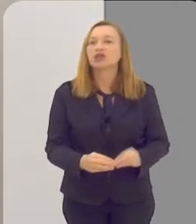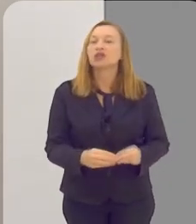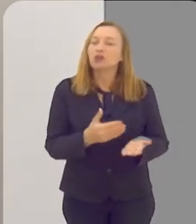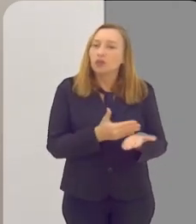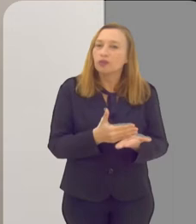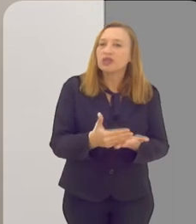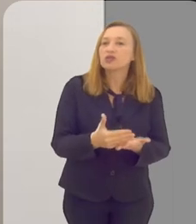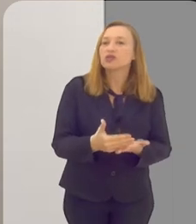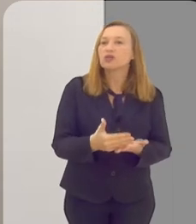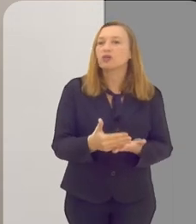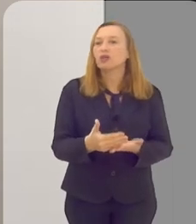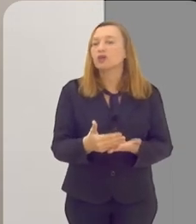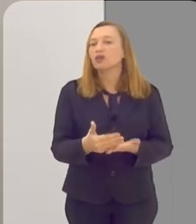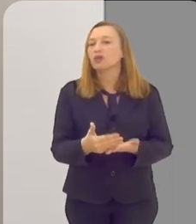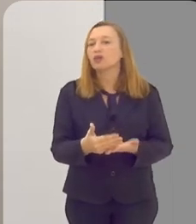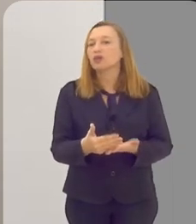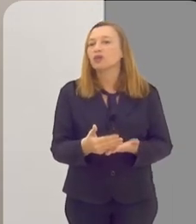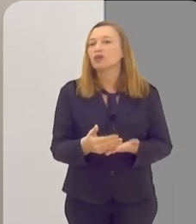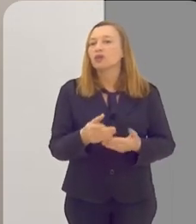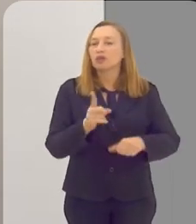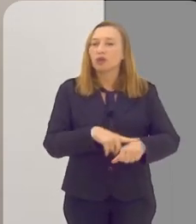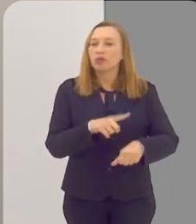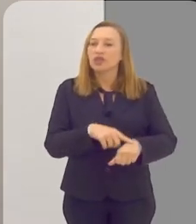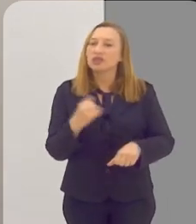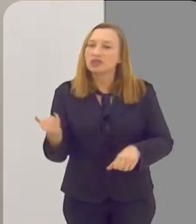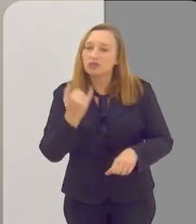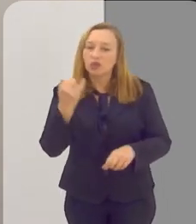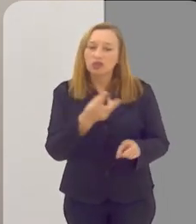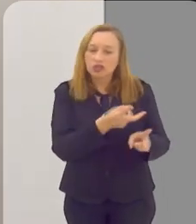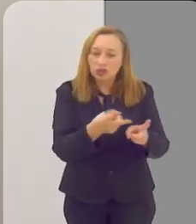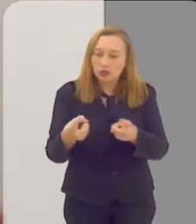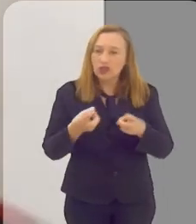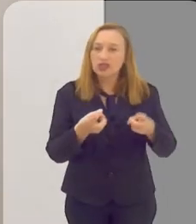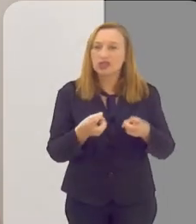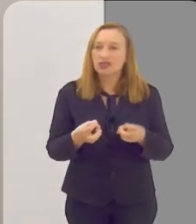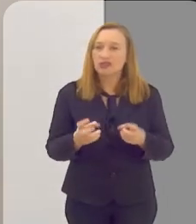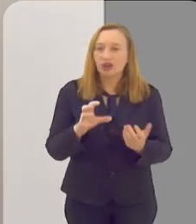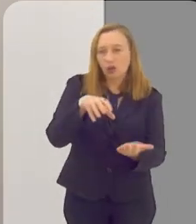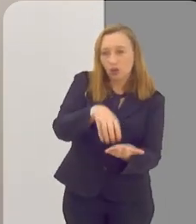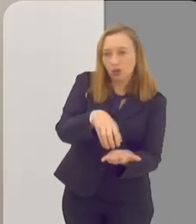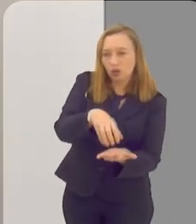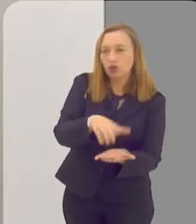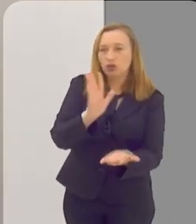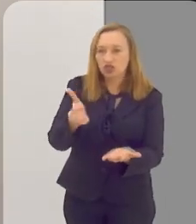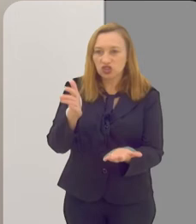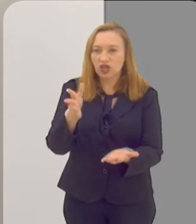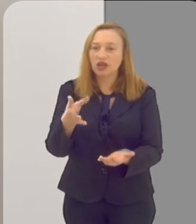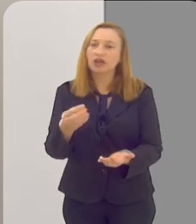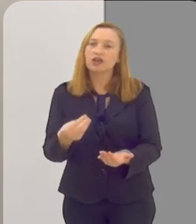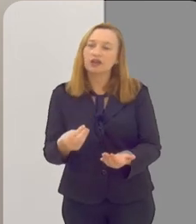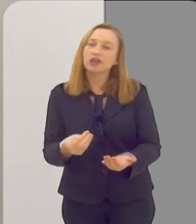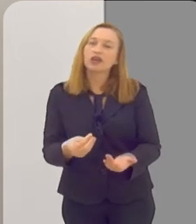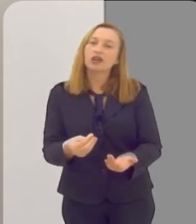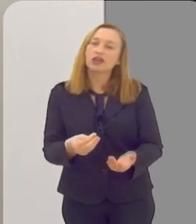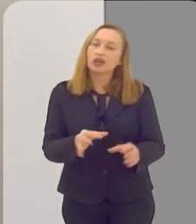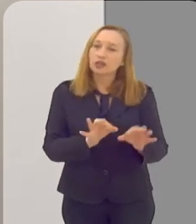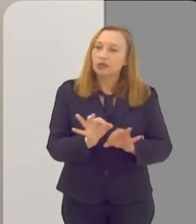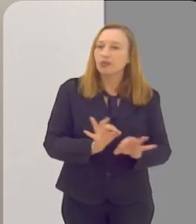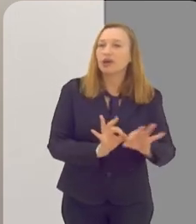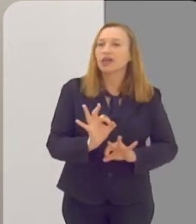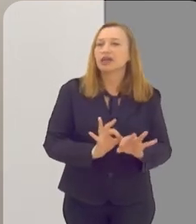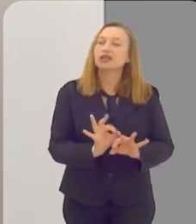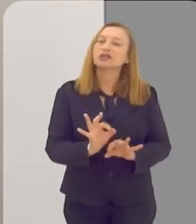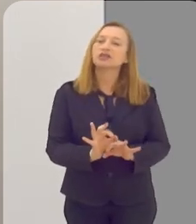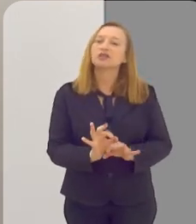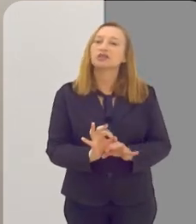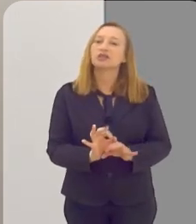gente já começou uma etapas importantes, que a gente identificar a rede que já está ali presente,